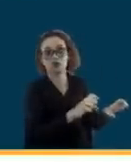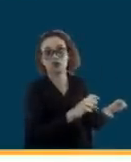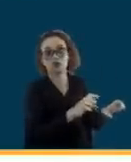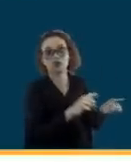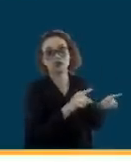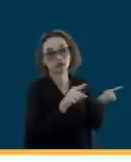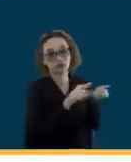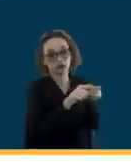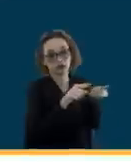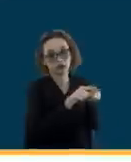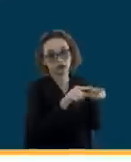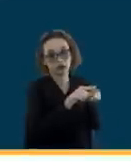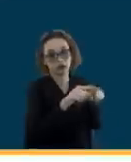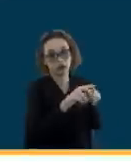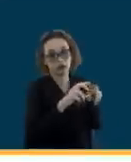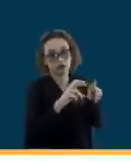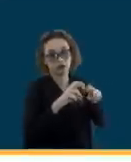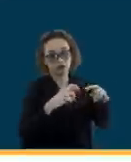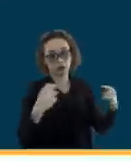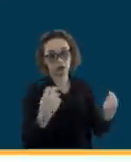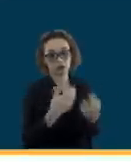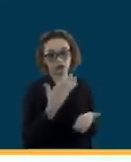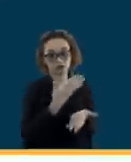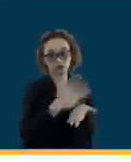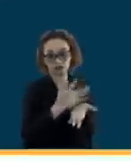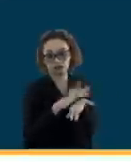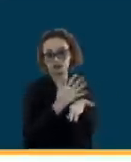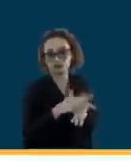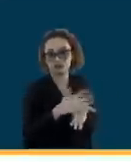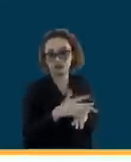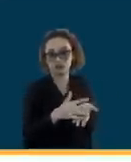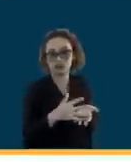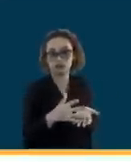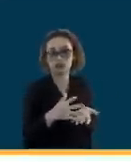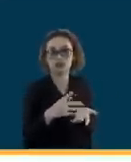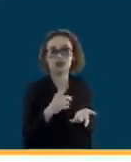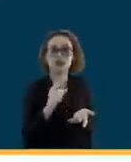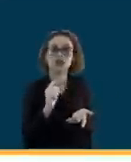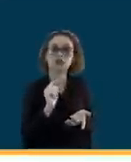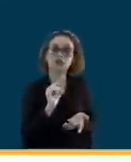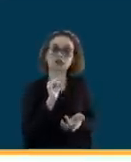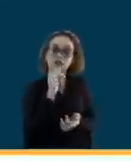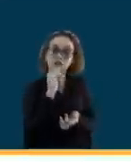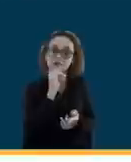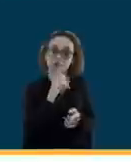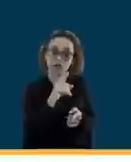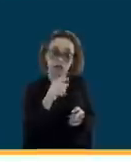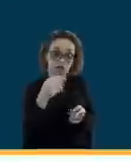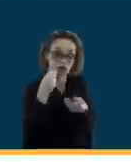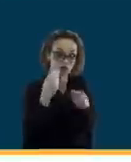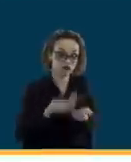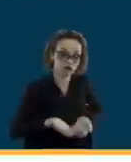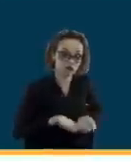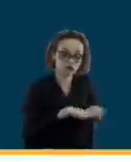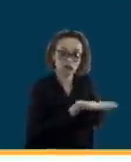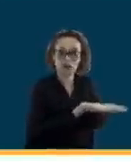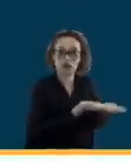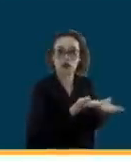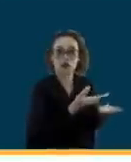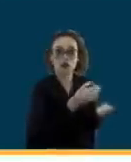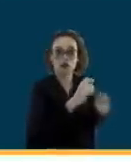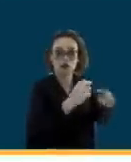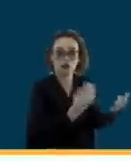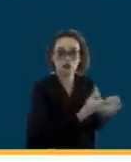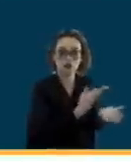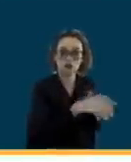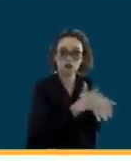uma roda de samba, né? E veja, é uma forma de atender aquela roda de samba que tem vínculo com aquele